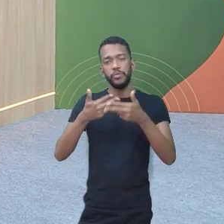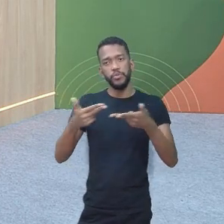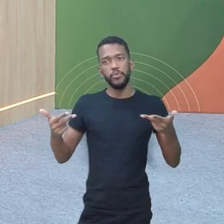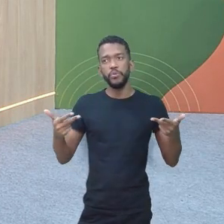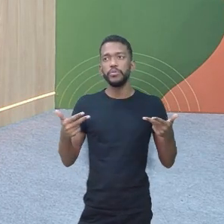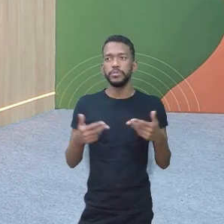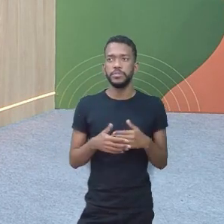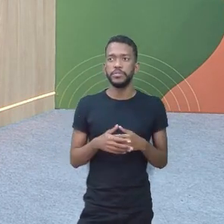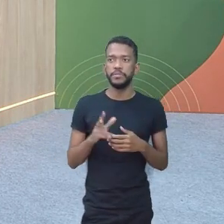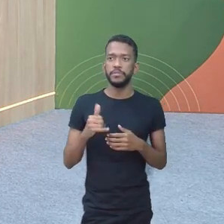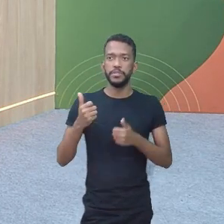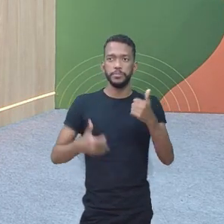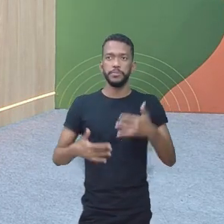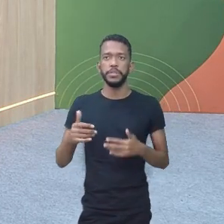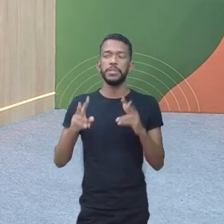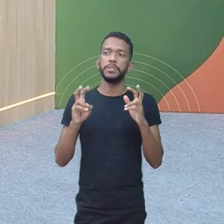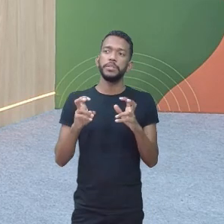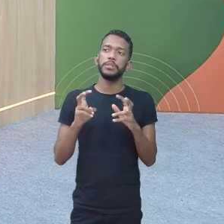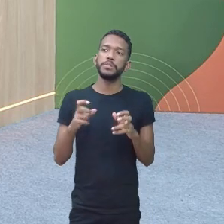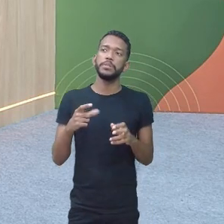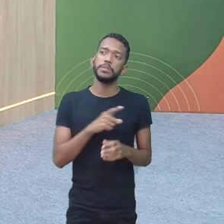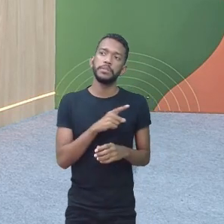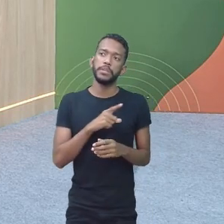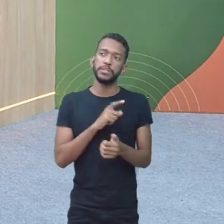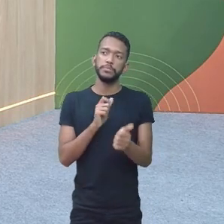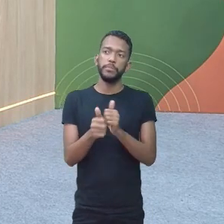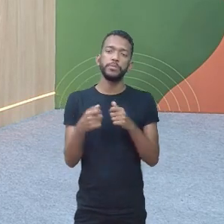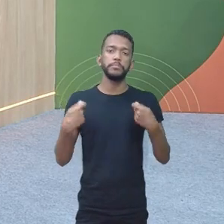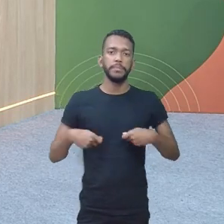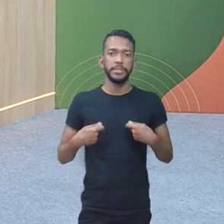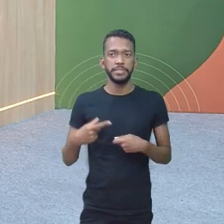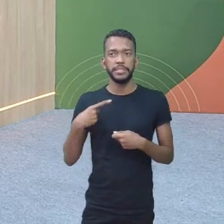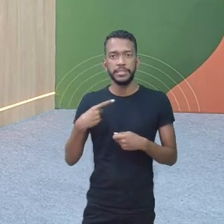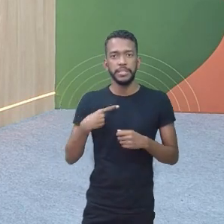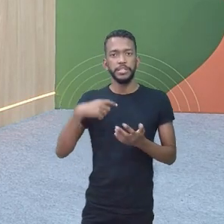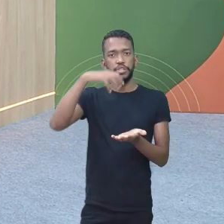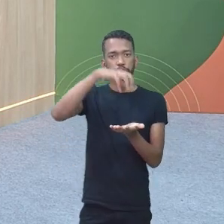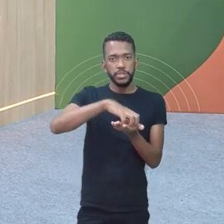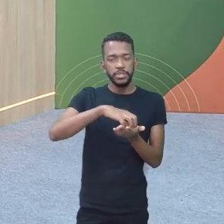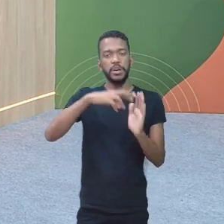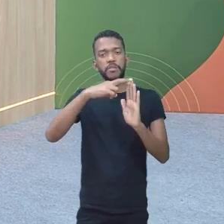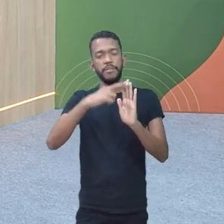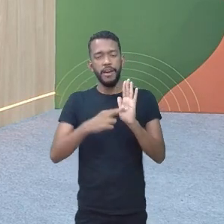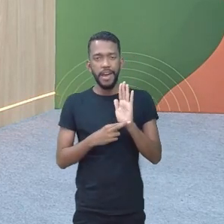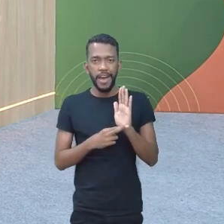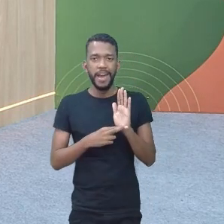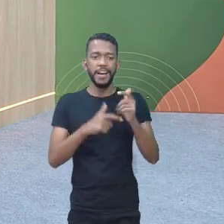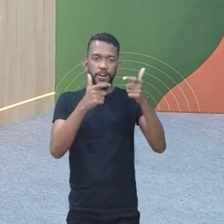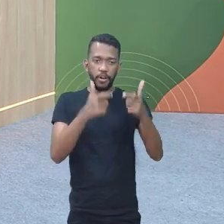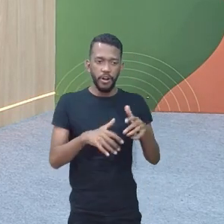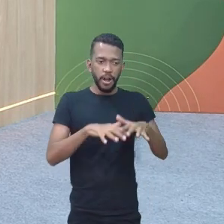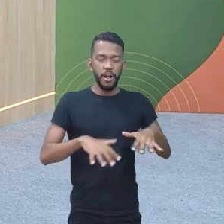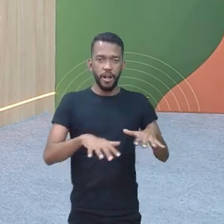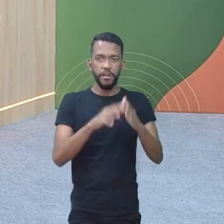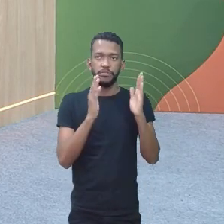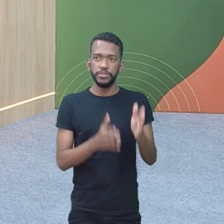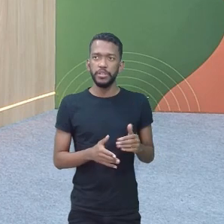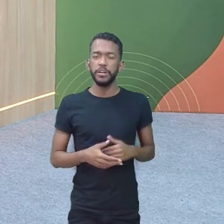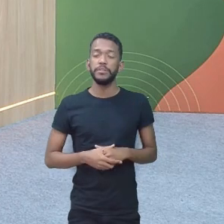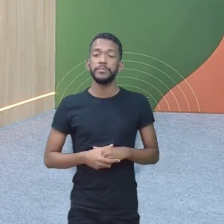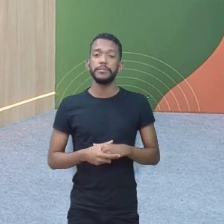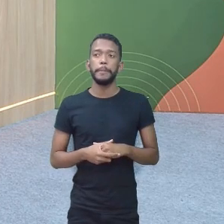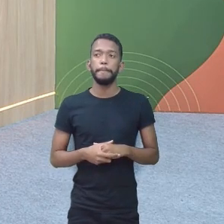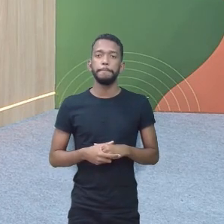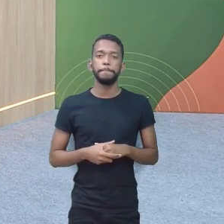chaves, né? Que vai dizer que, por exemplo, o esporte ele tem que ter instituição, tem que ter regras e locais predefinidos, né? E